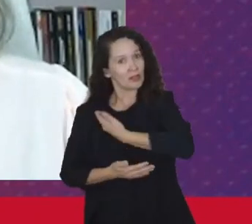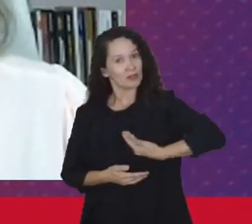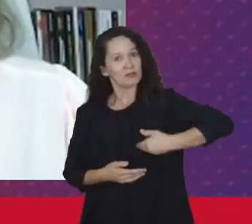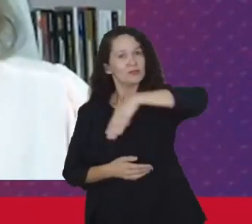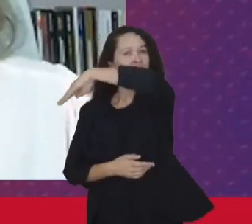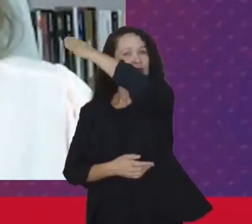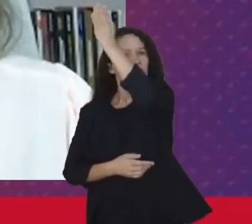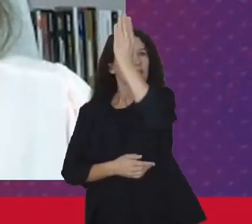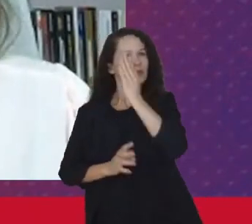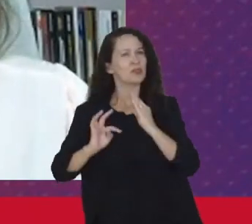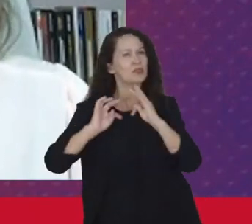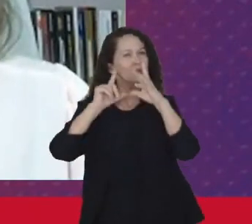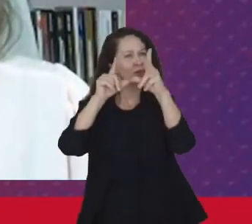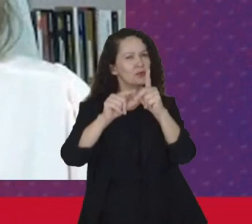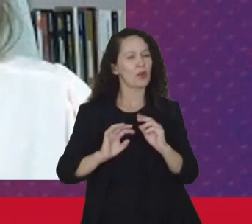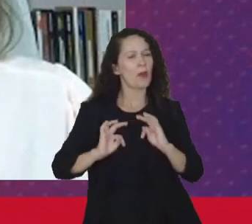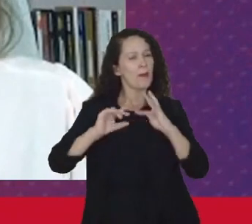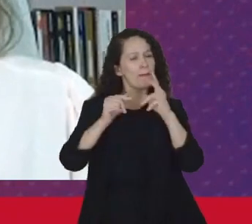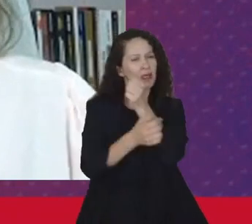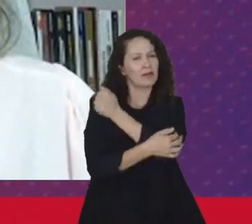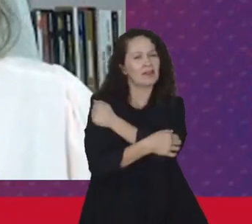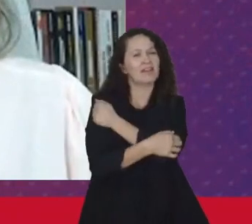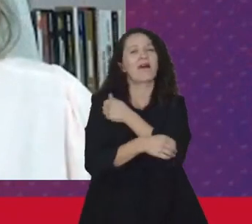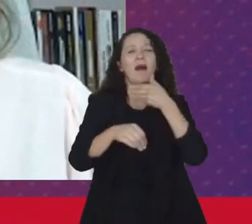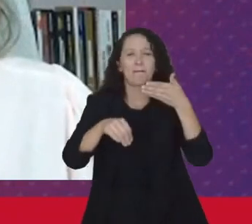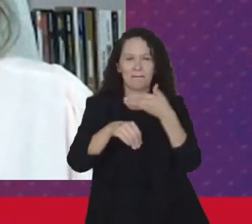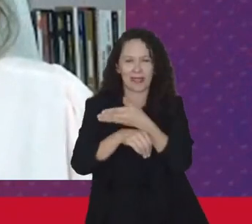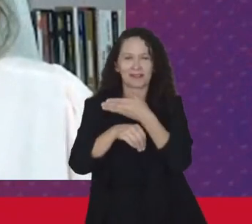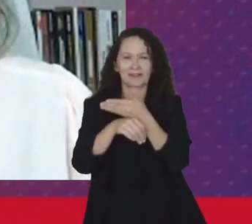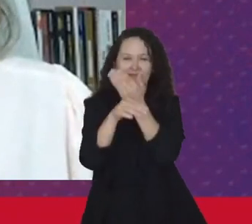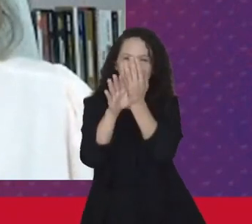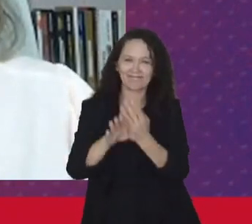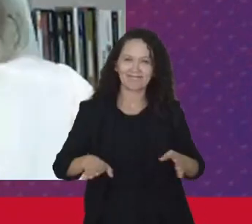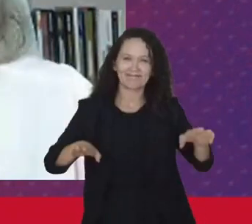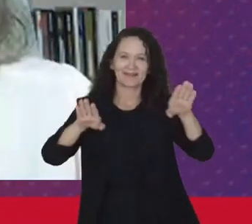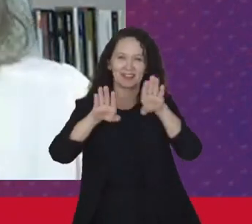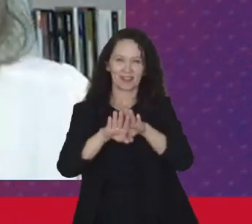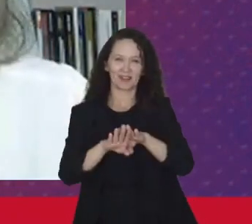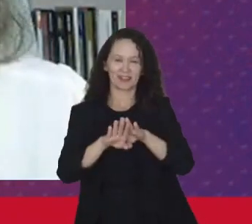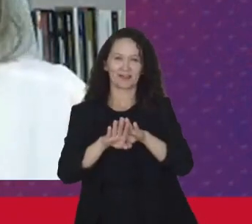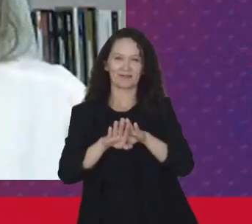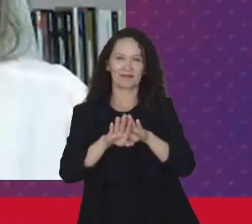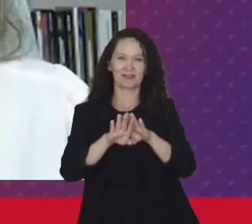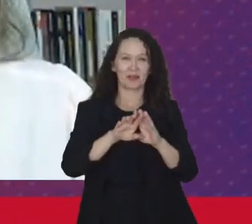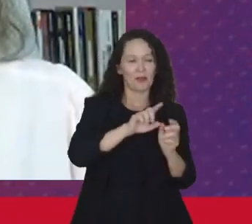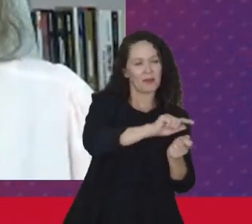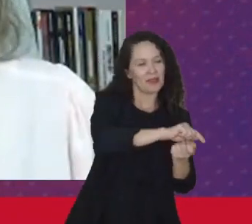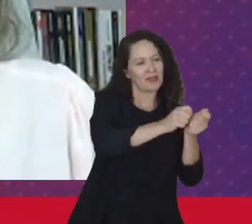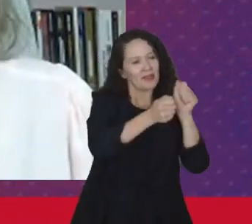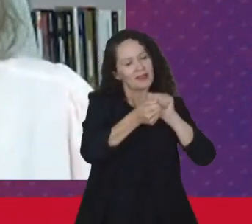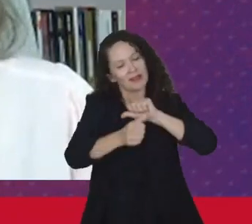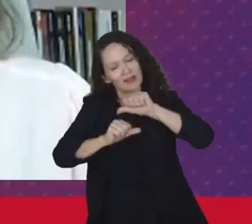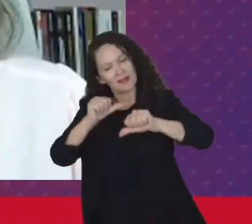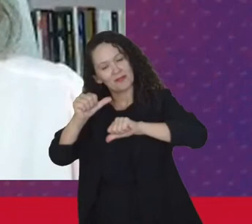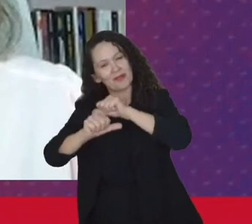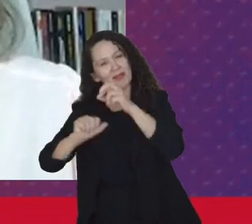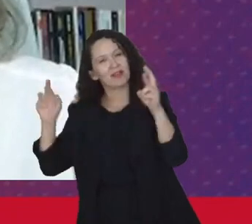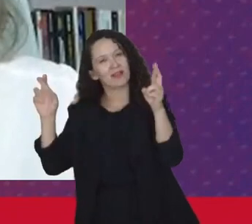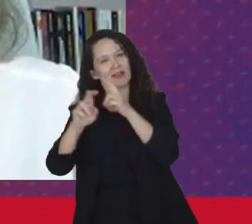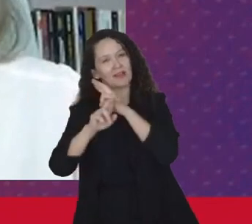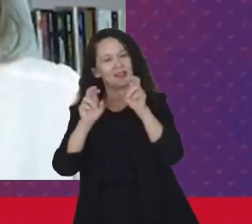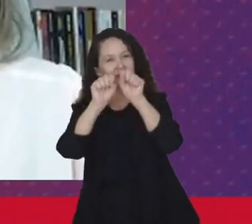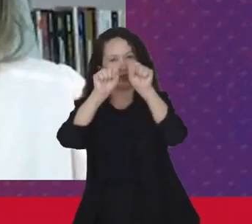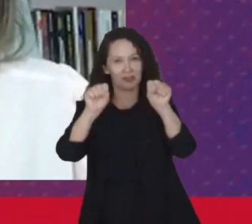brasileiras para receber todos os alunos, fazendo um processo de transição em relação a